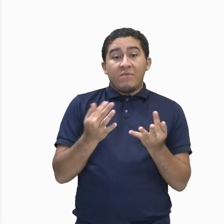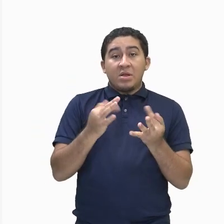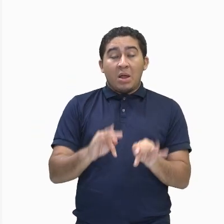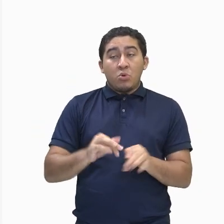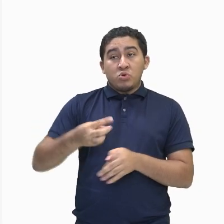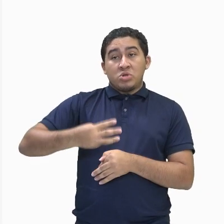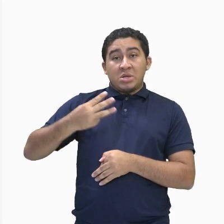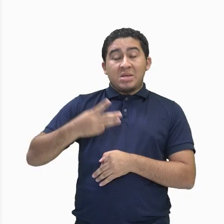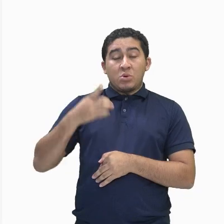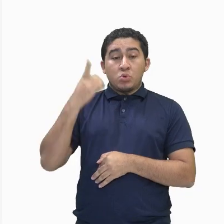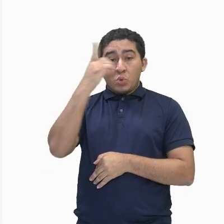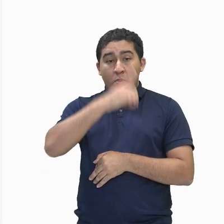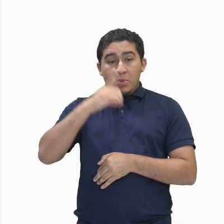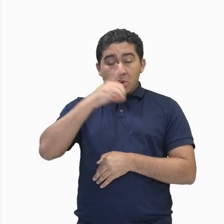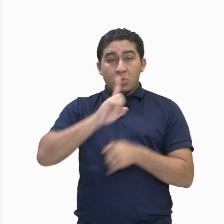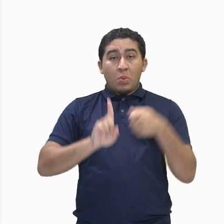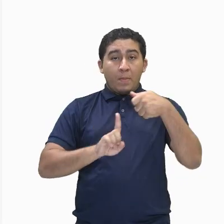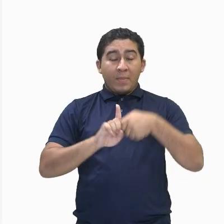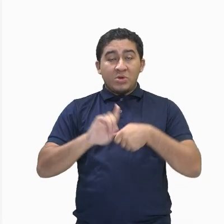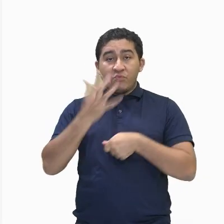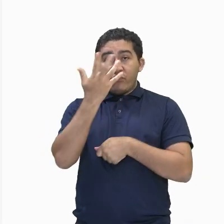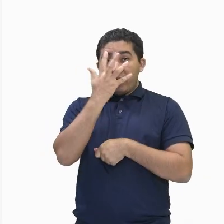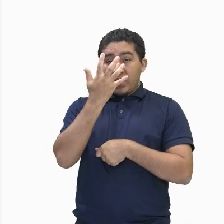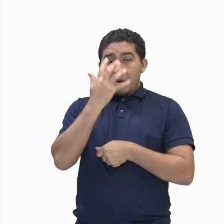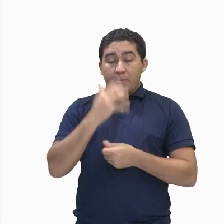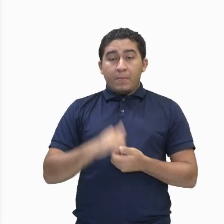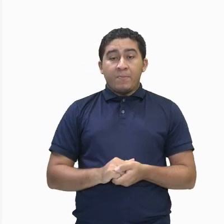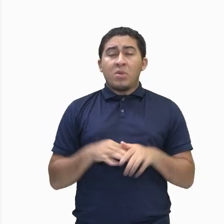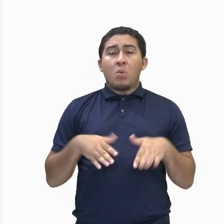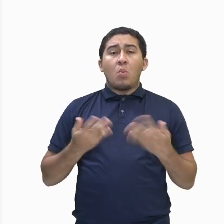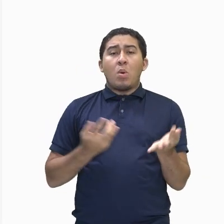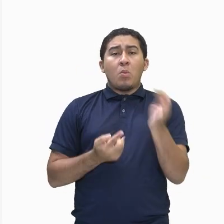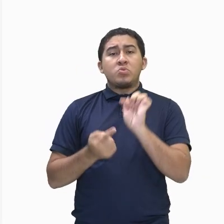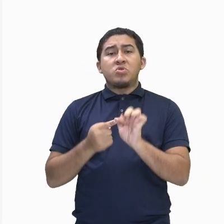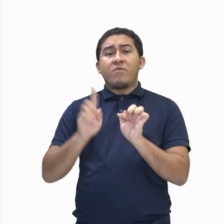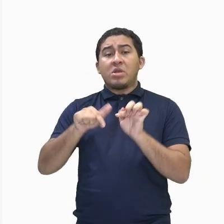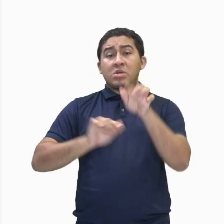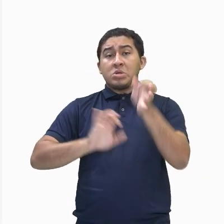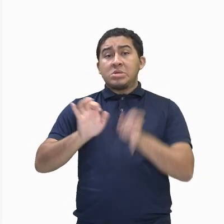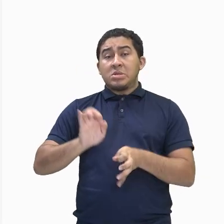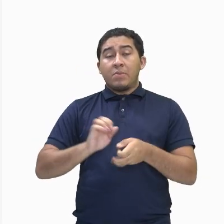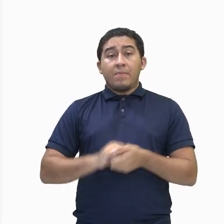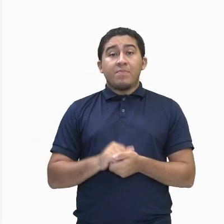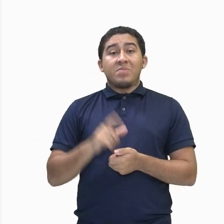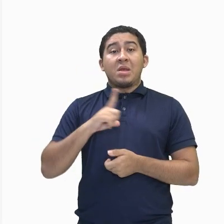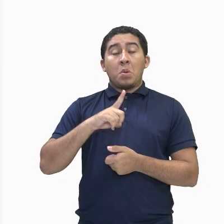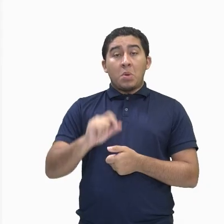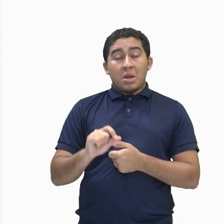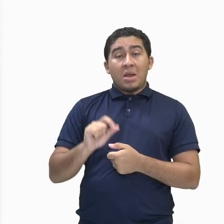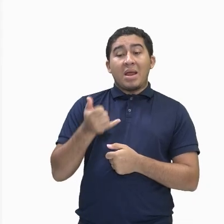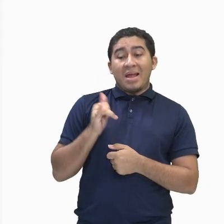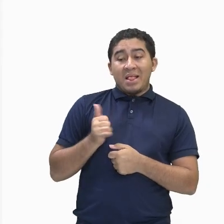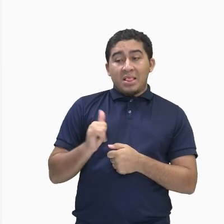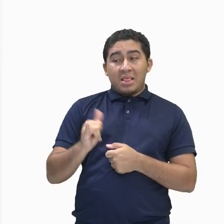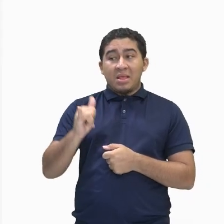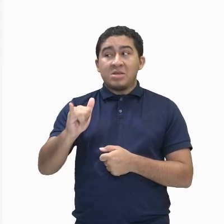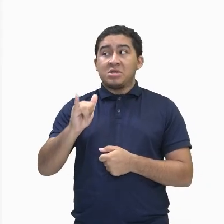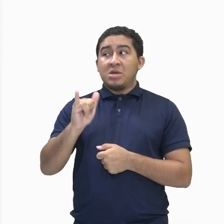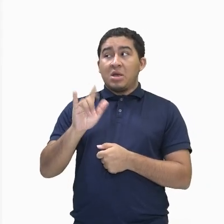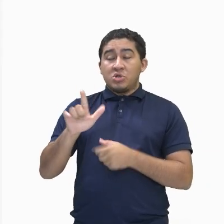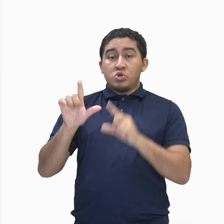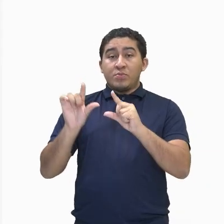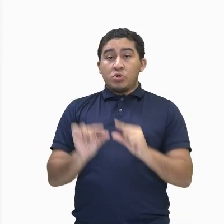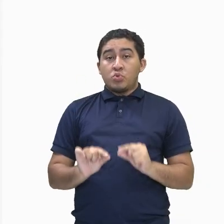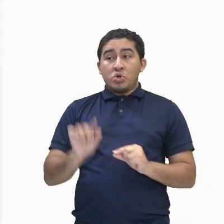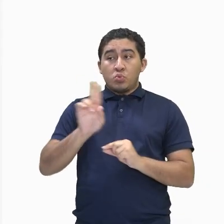terceiro domingo de fevereiro. E aí, qual seria o objetivo? De economizar energia, gente. Então, nós tínhamos ali